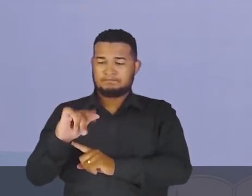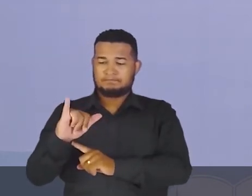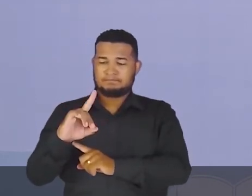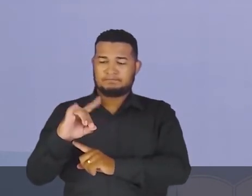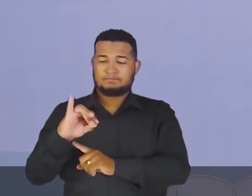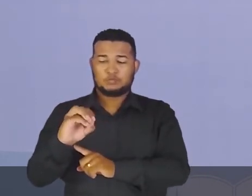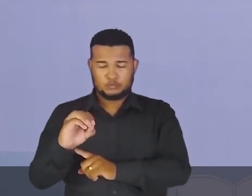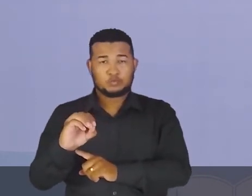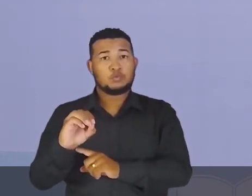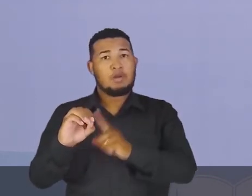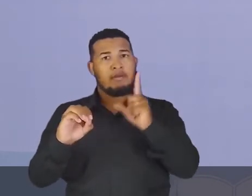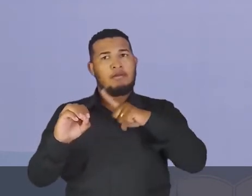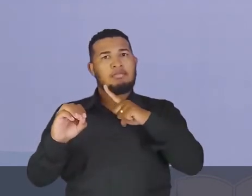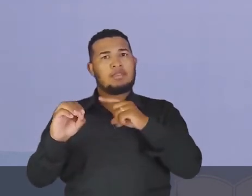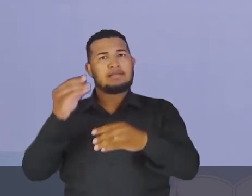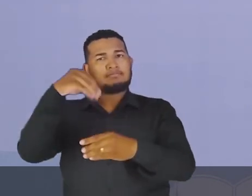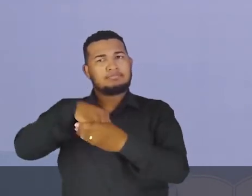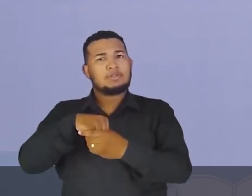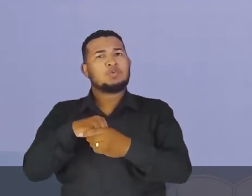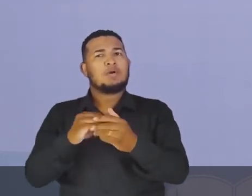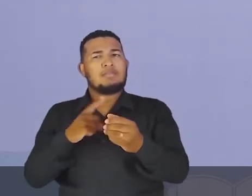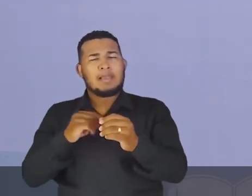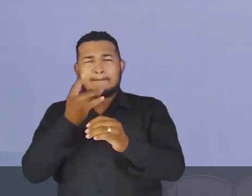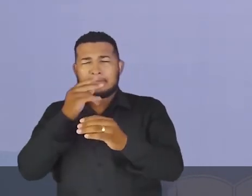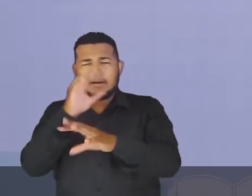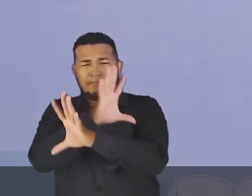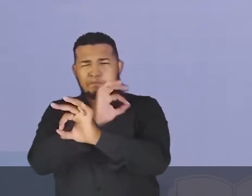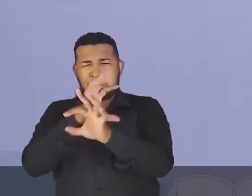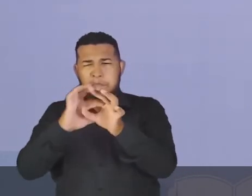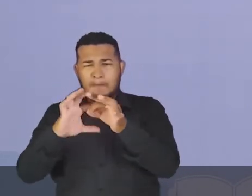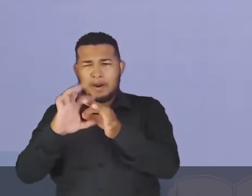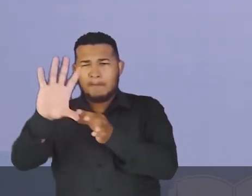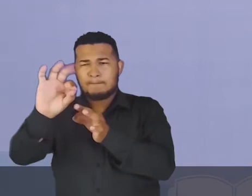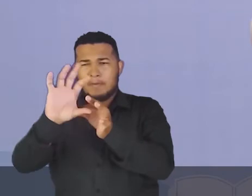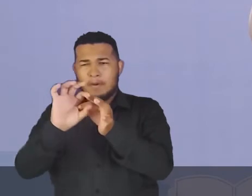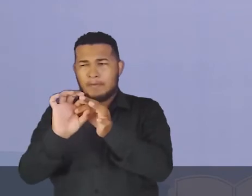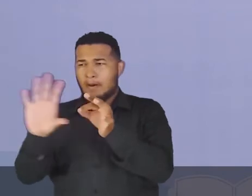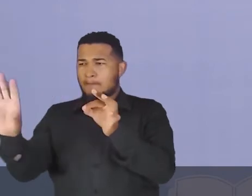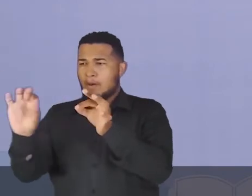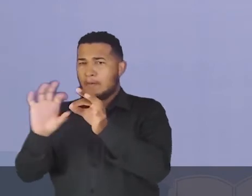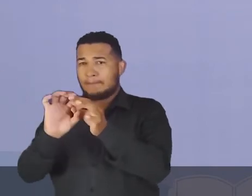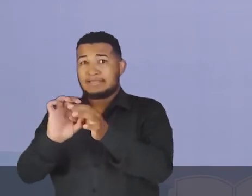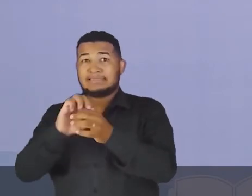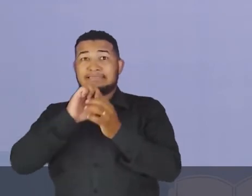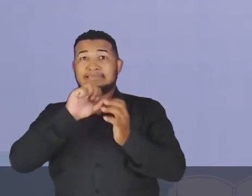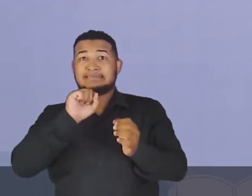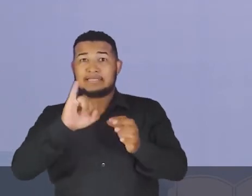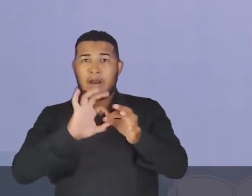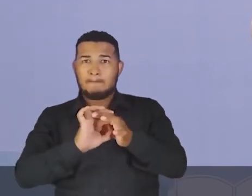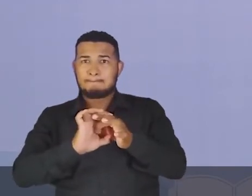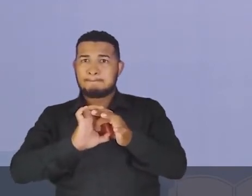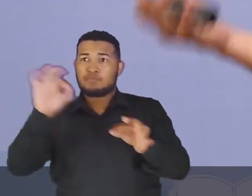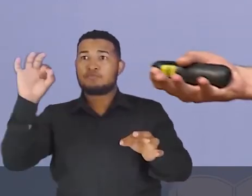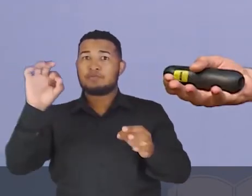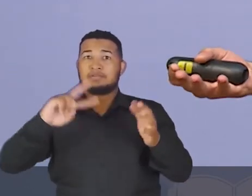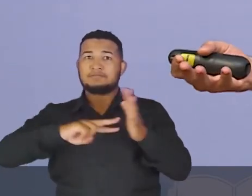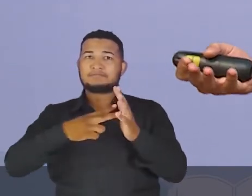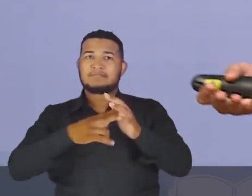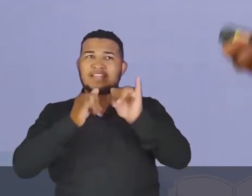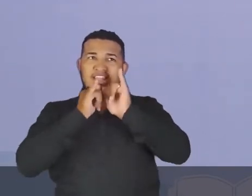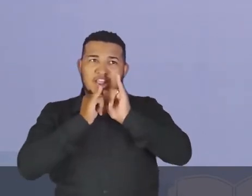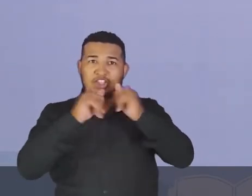lipídio é um composto orgânico que contém muitas ligações químicas, então, quando ele é quebrado, ele vai liberar muita